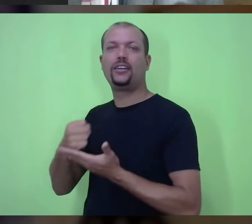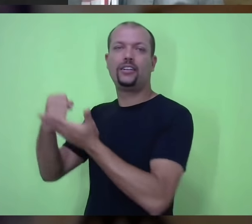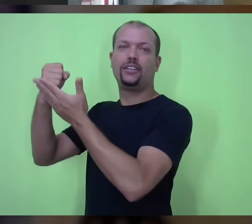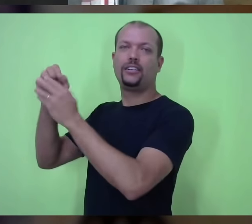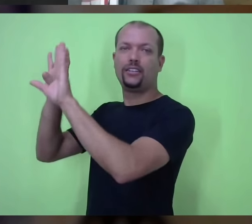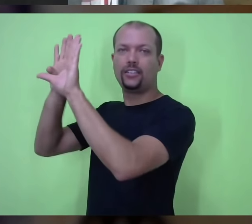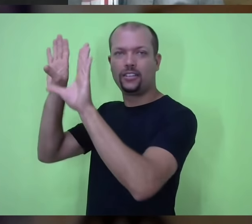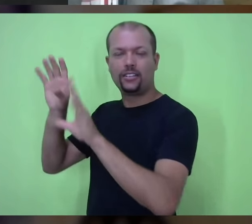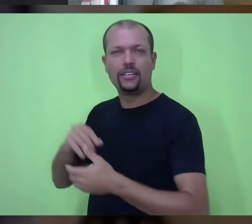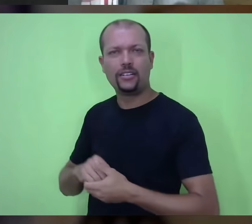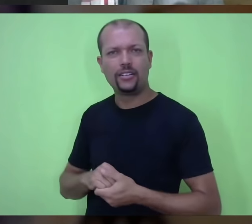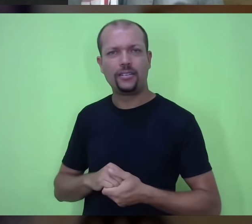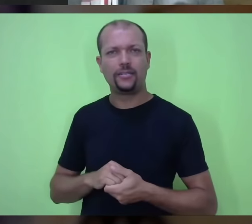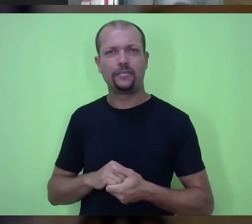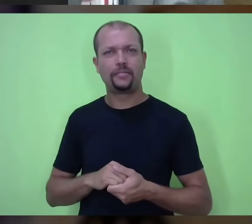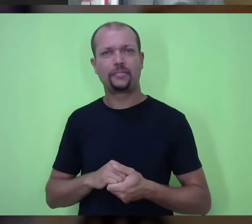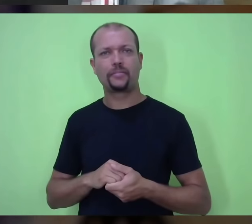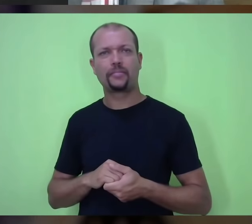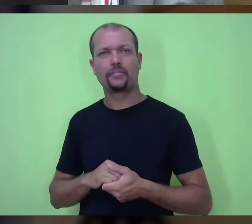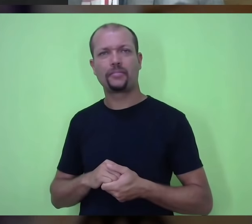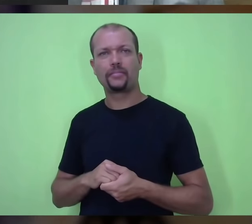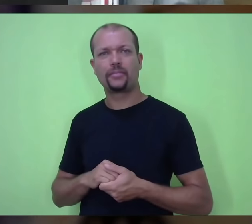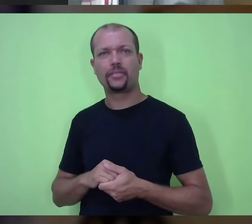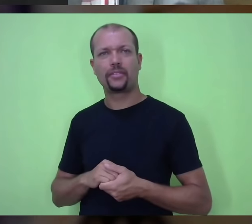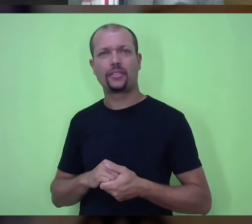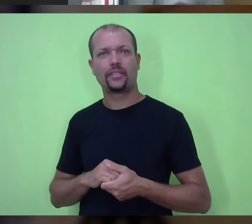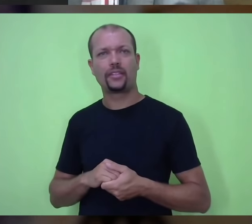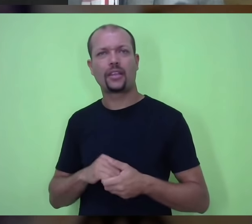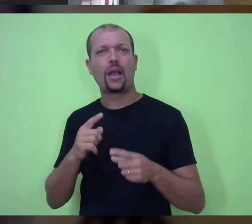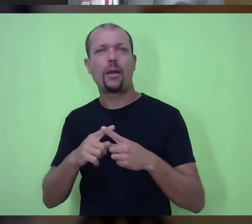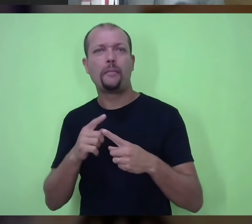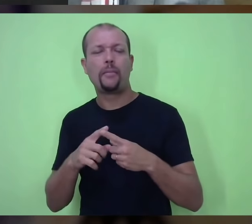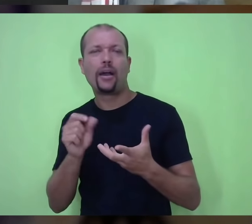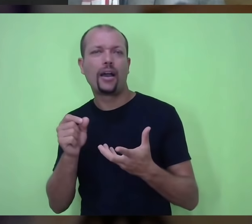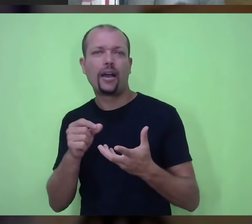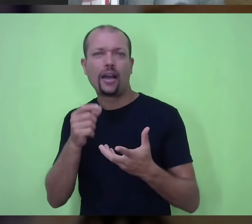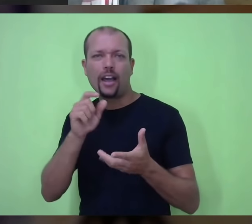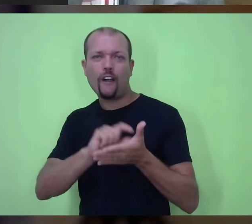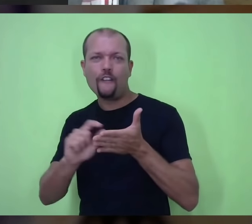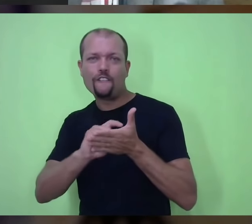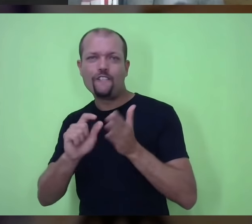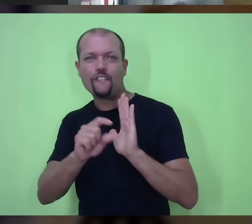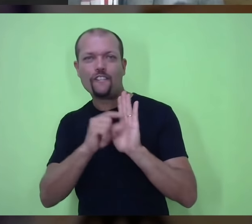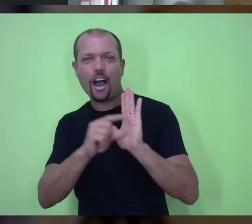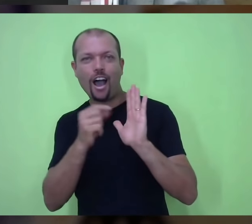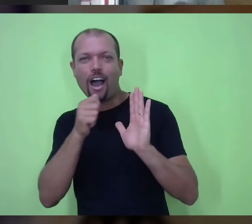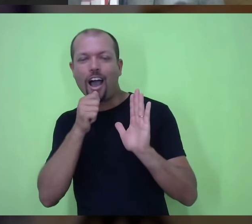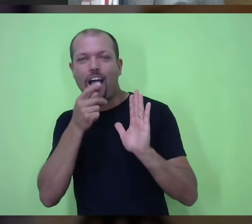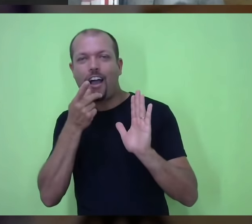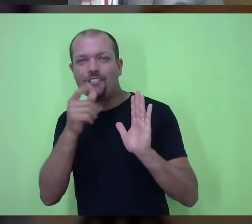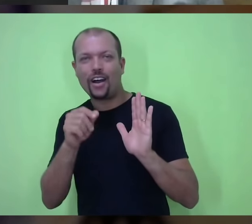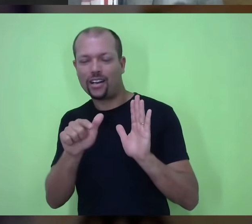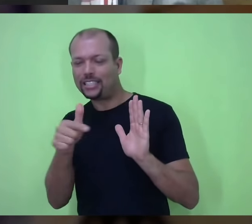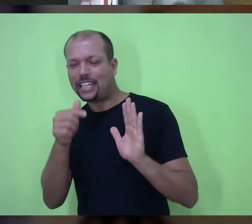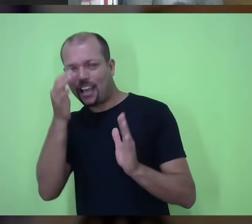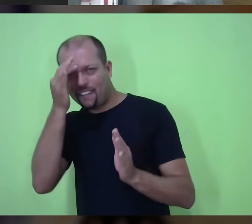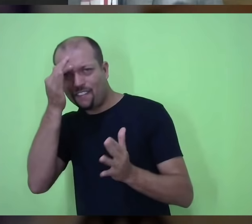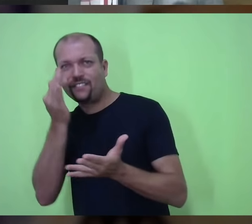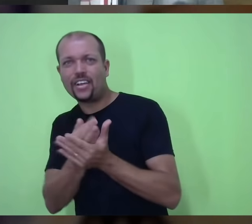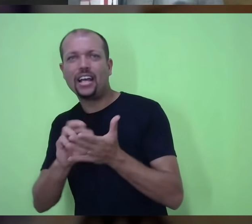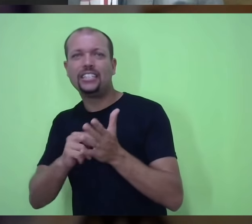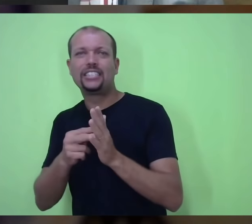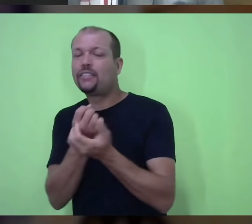versículo 6, porque sem fé é impossível agradar a Deus. Então a gente muitas vezes separa como se